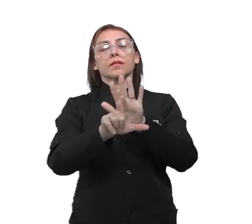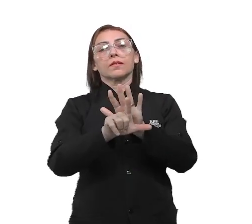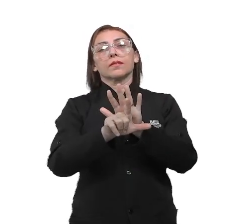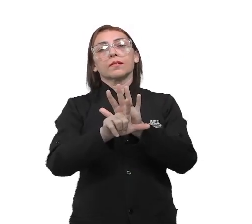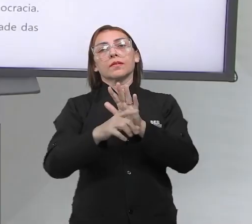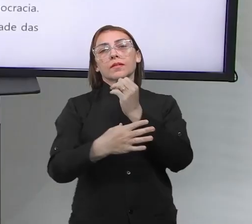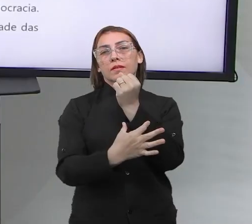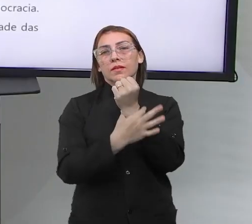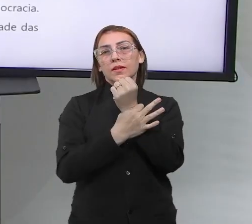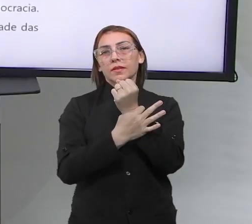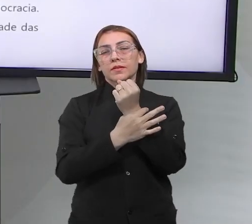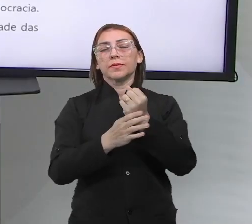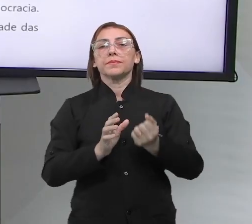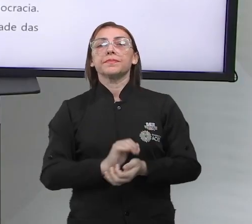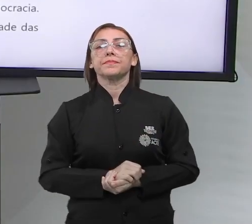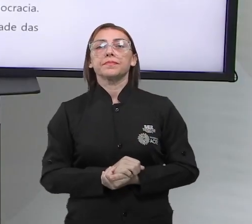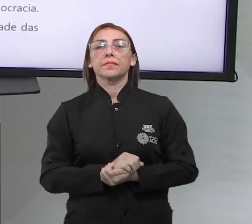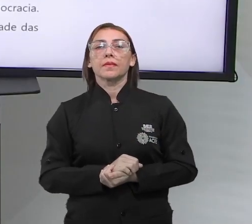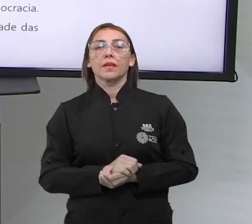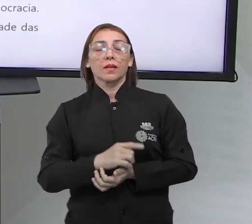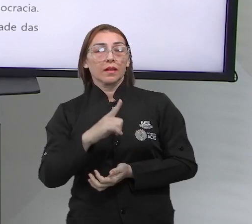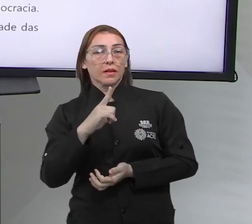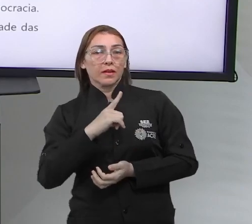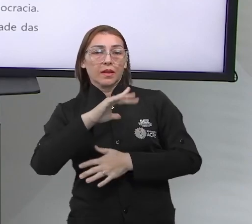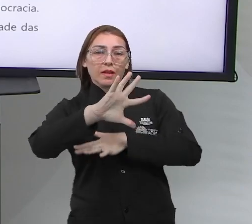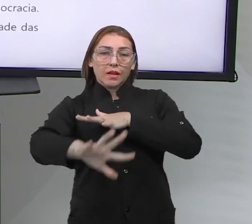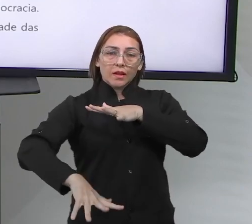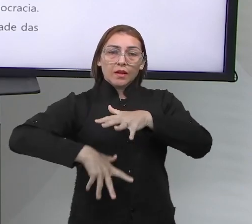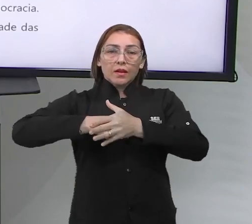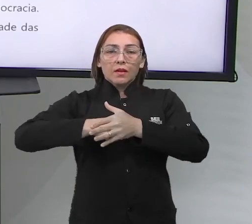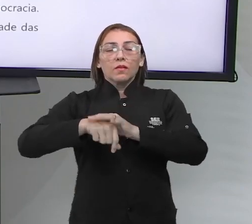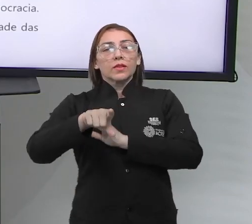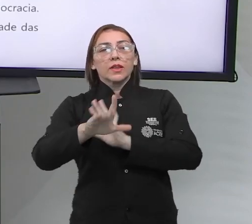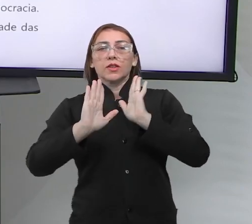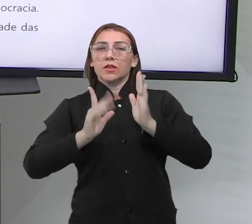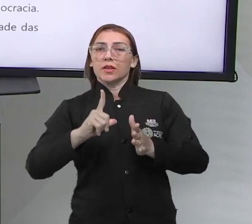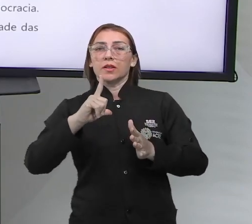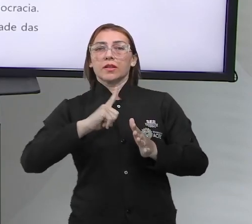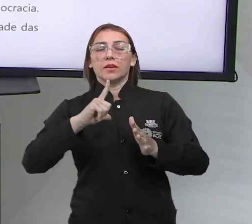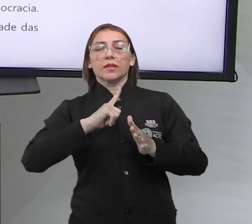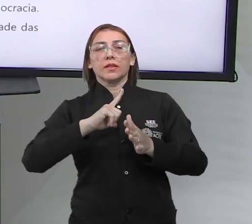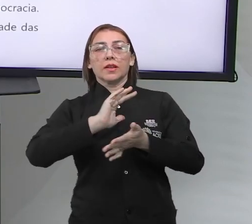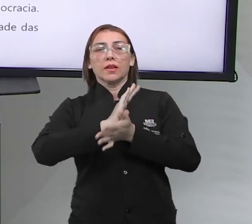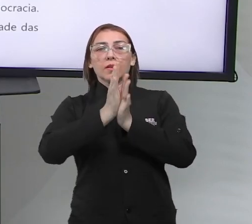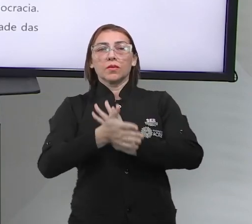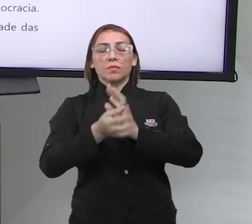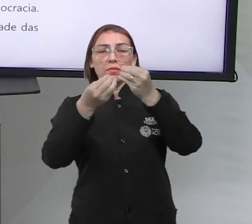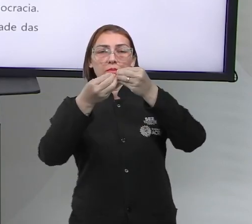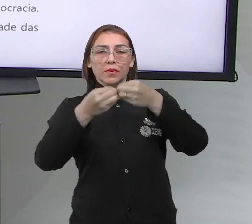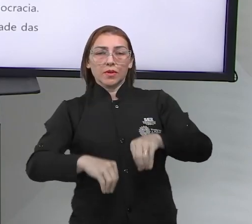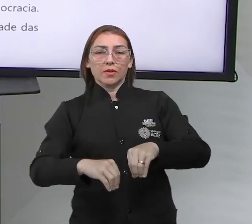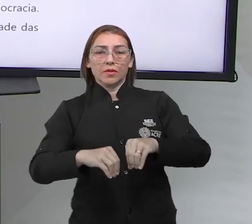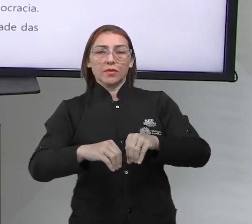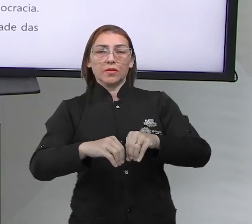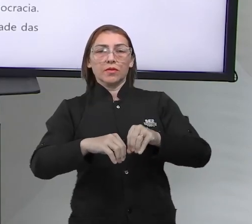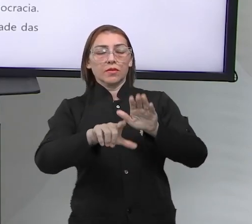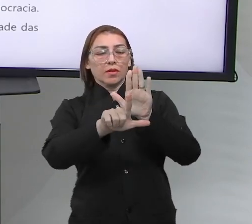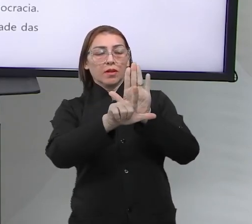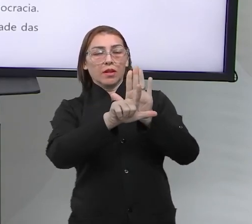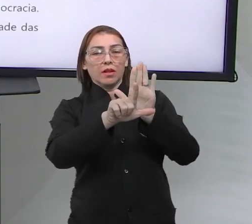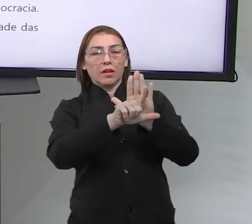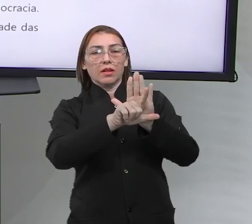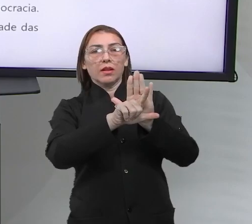efetividade das leis. Ou seja, quando há corrupção, você já tem uma quebra do cumprimento